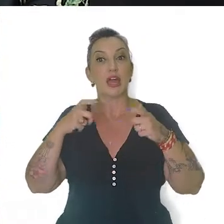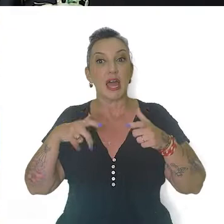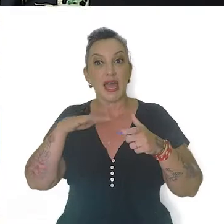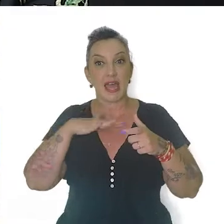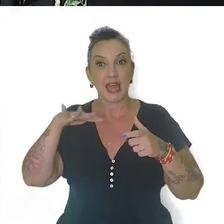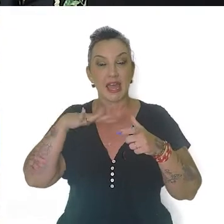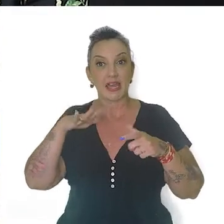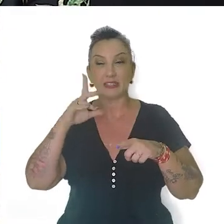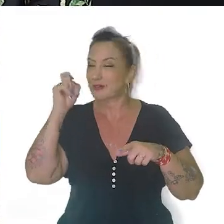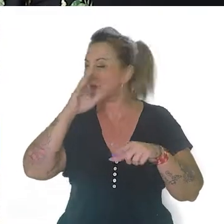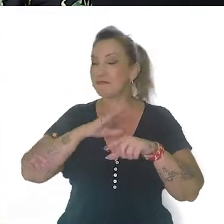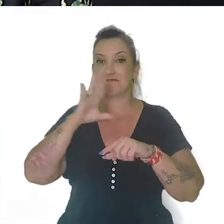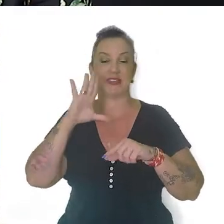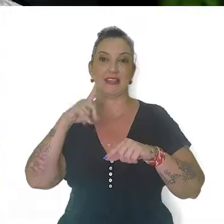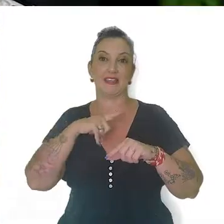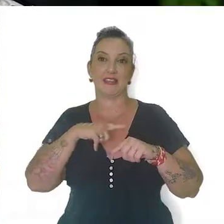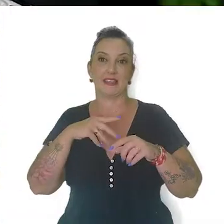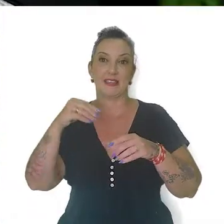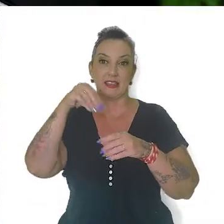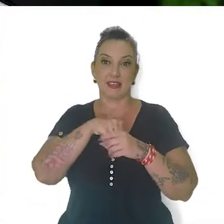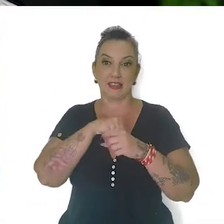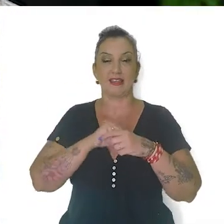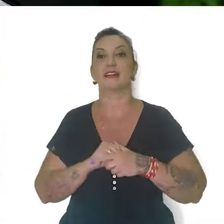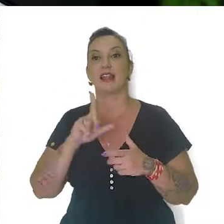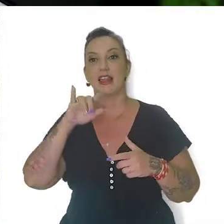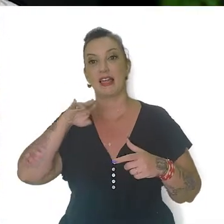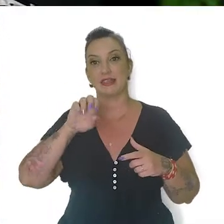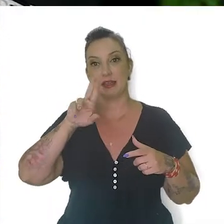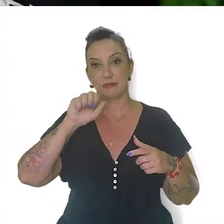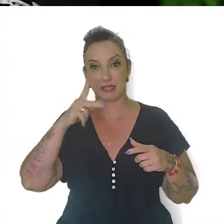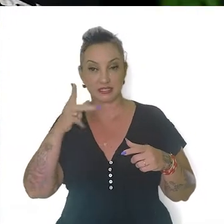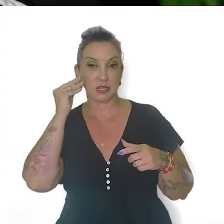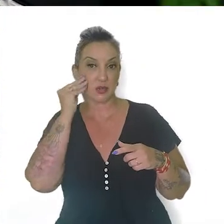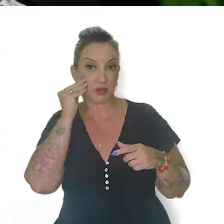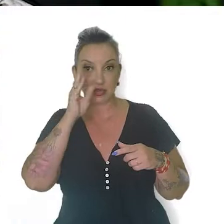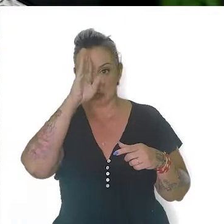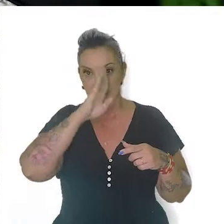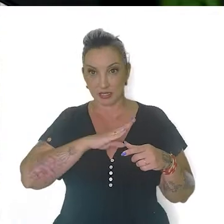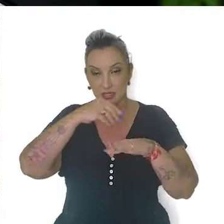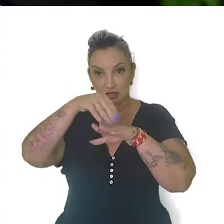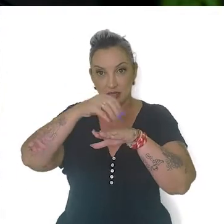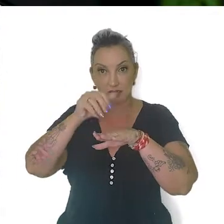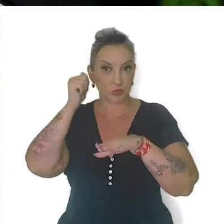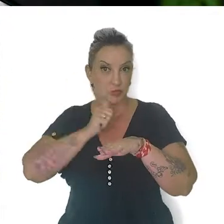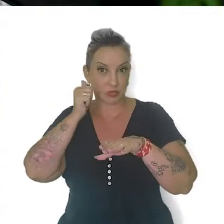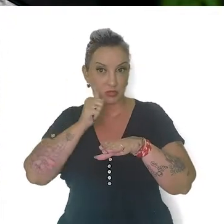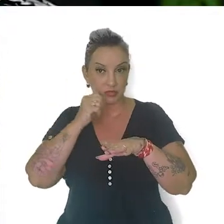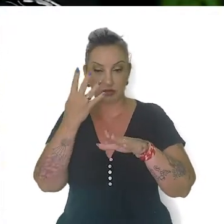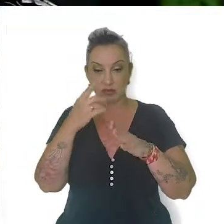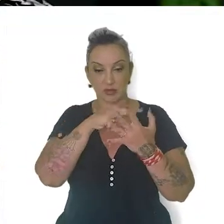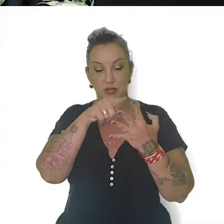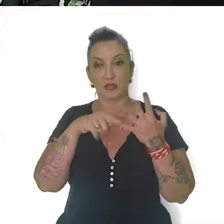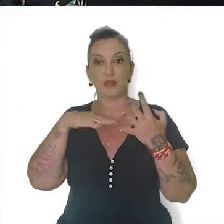área mais difícil de ter essa inserção de lineups e de ter essa oportunidade gratuita de capacitação para as mulheres